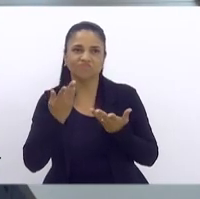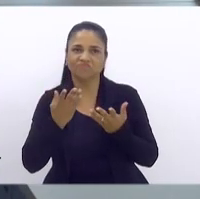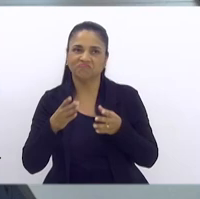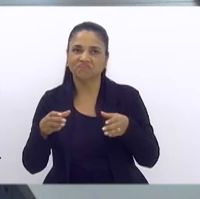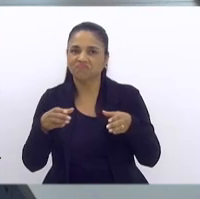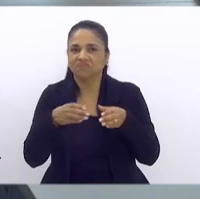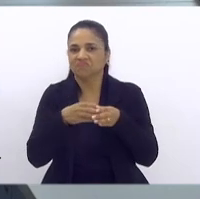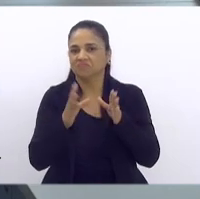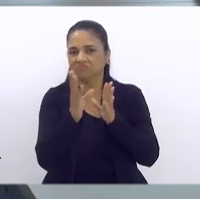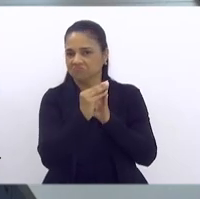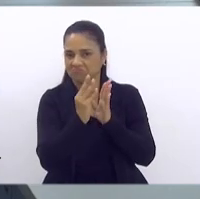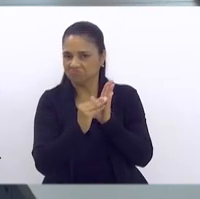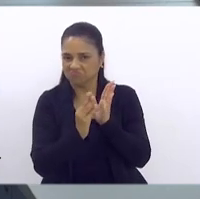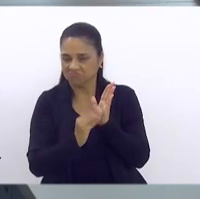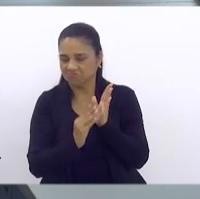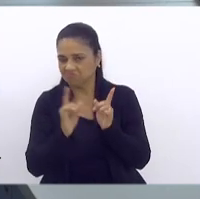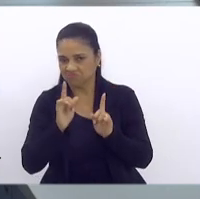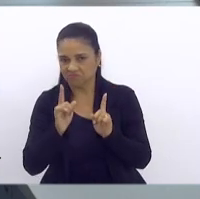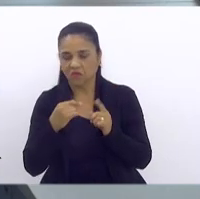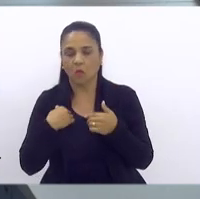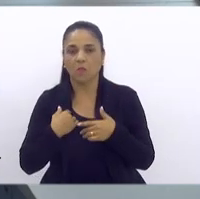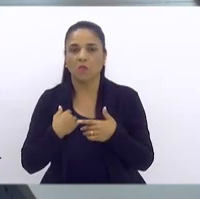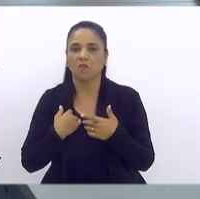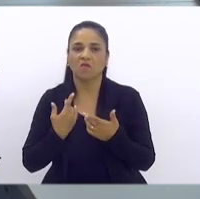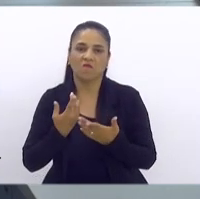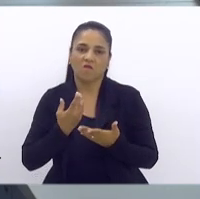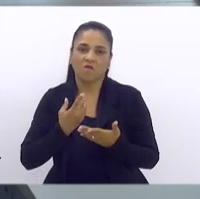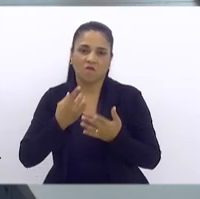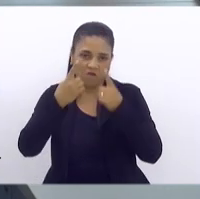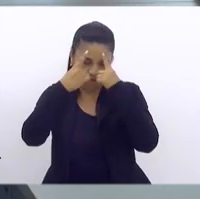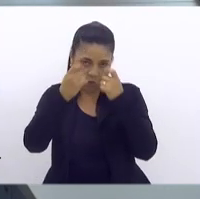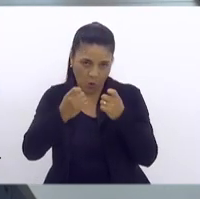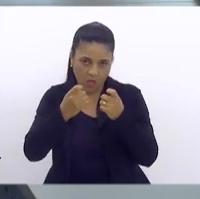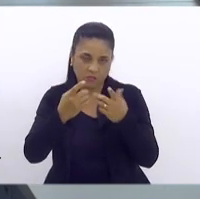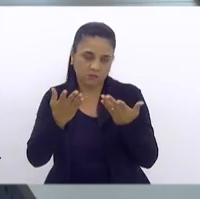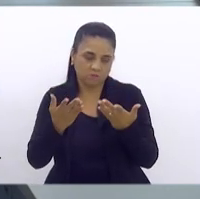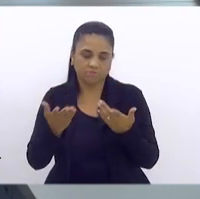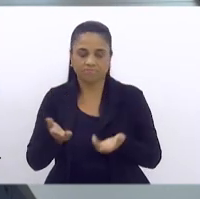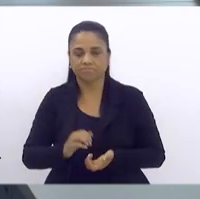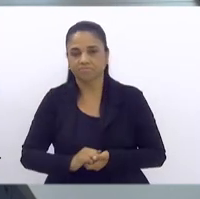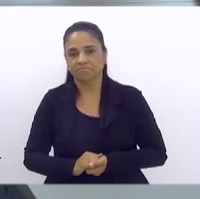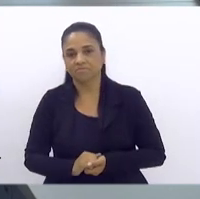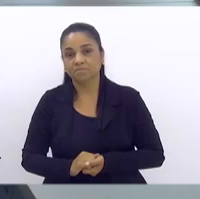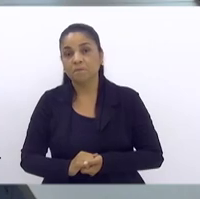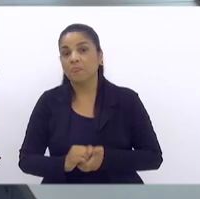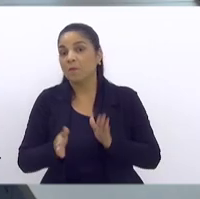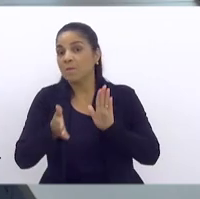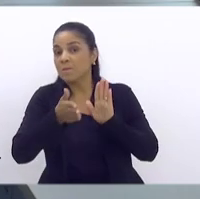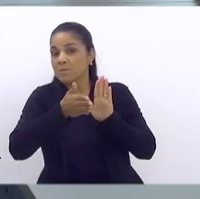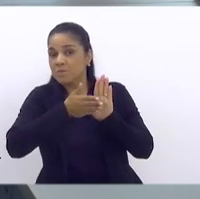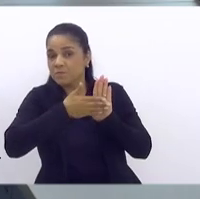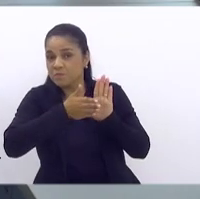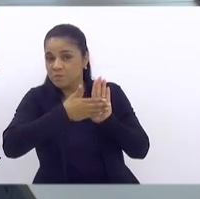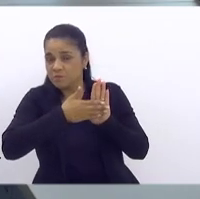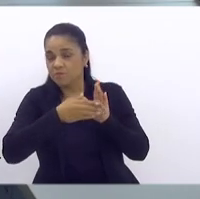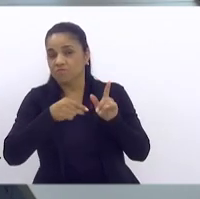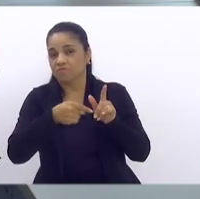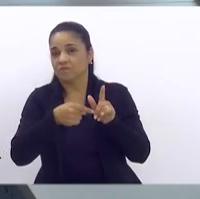gente entende que faz parte, que inclusive é saudável. Em relação a essa proposta, né, que o senhor